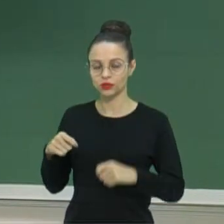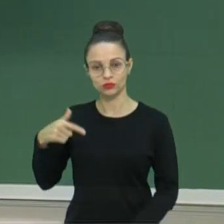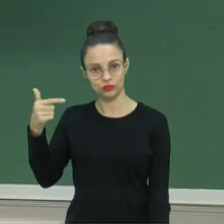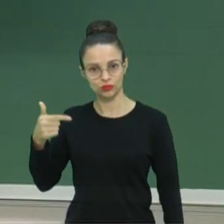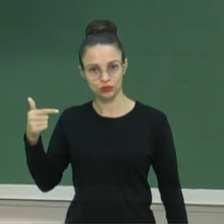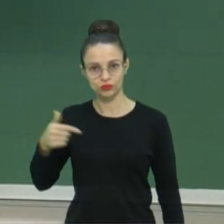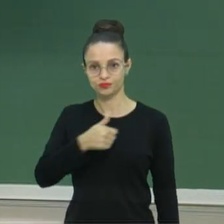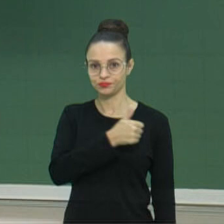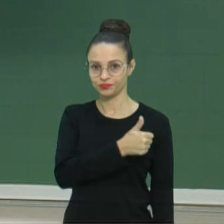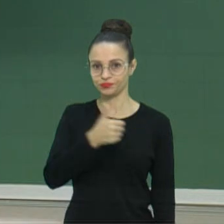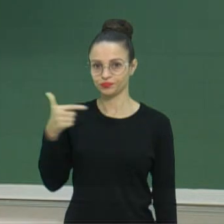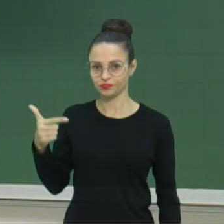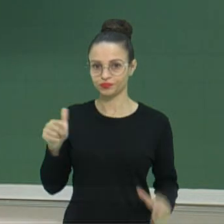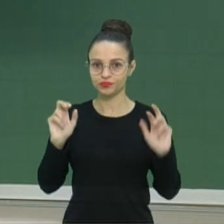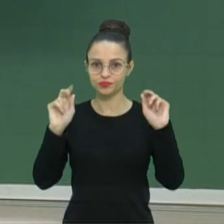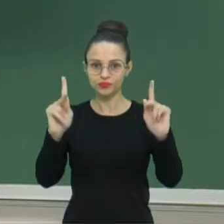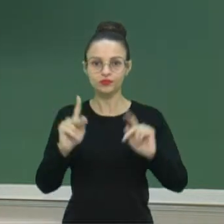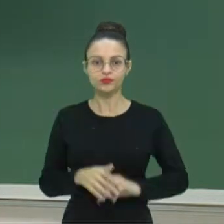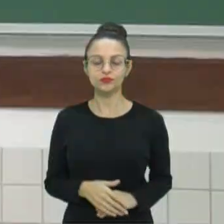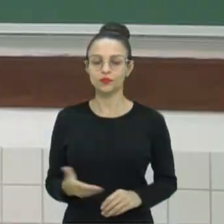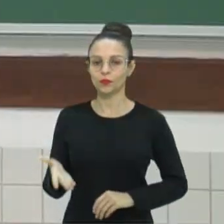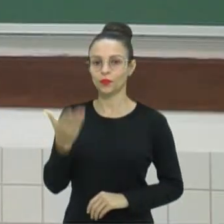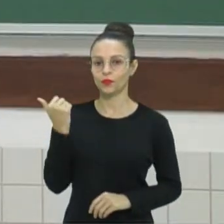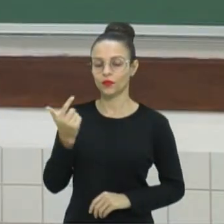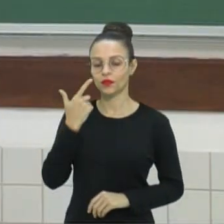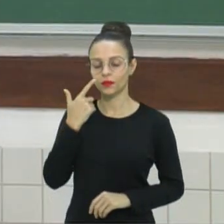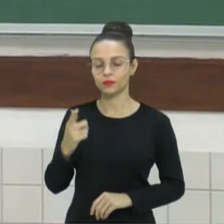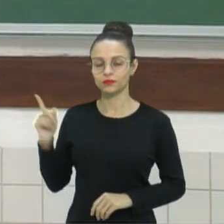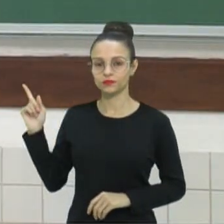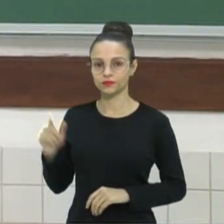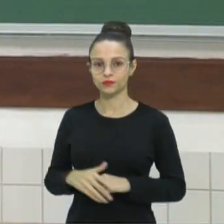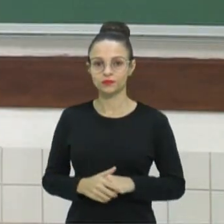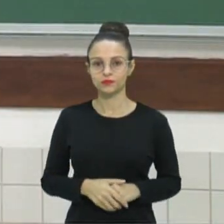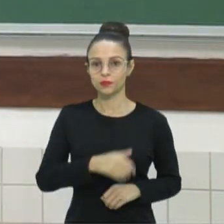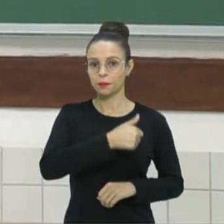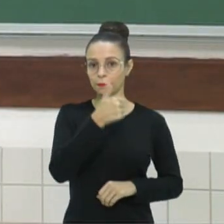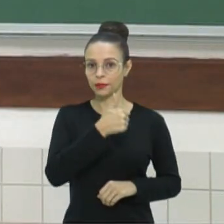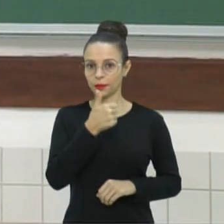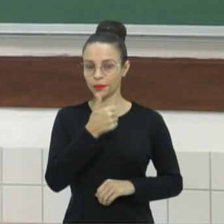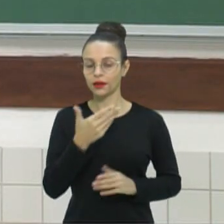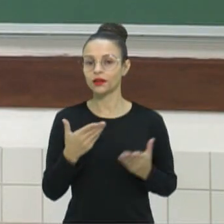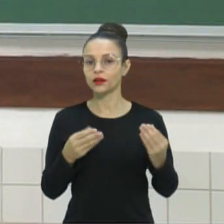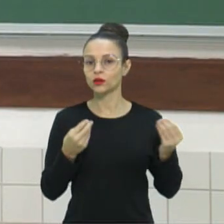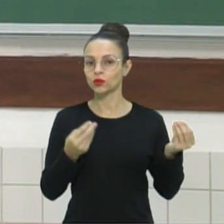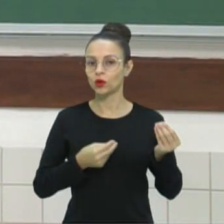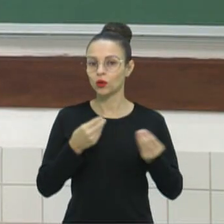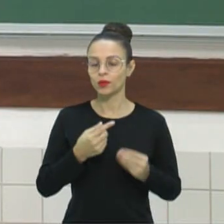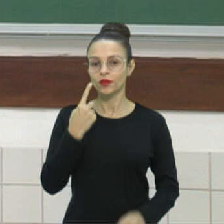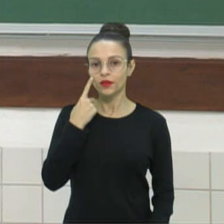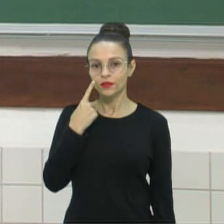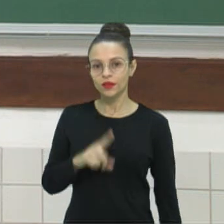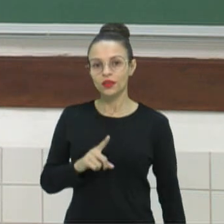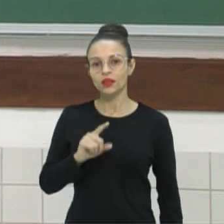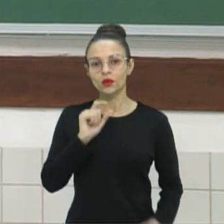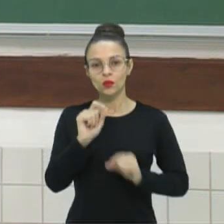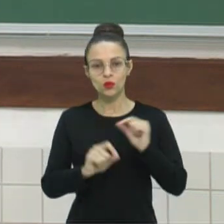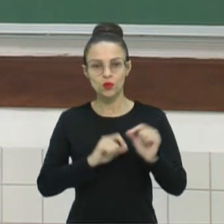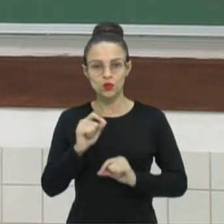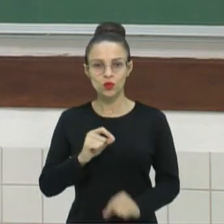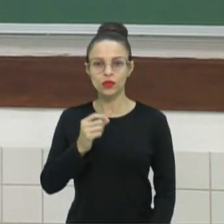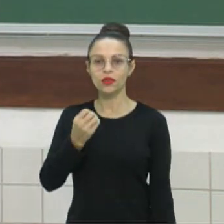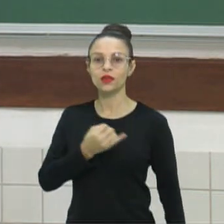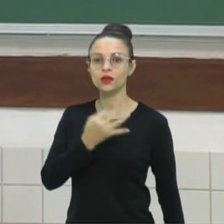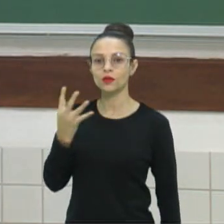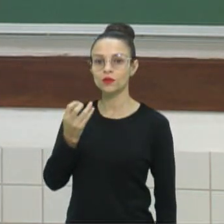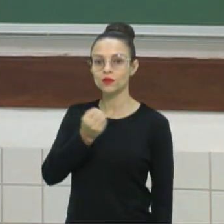situação, ok? Então, vamos lá. Na primeira situação, né, nós temos que ver se o valor que